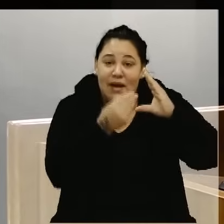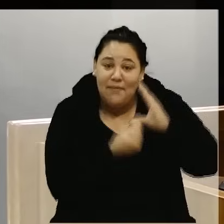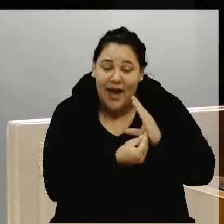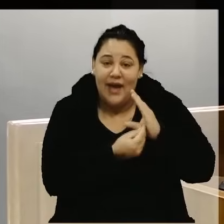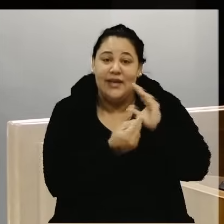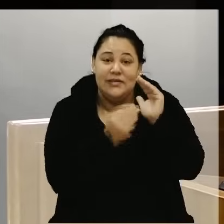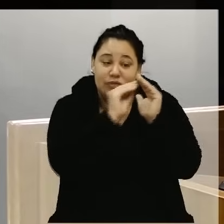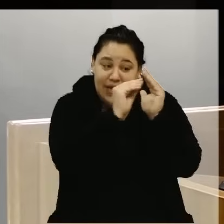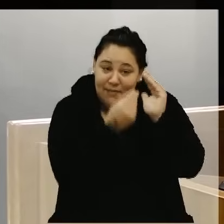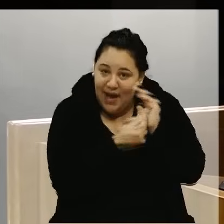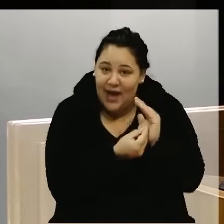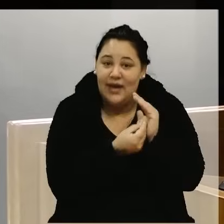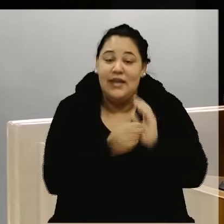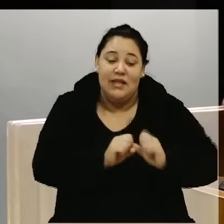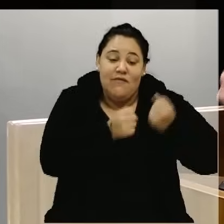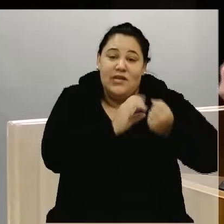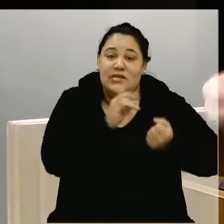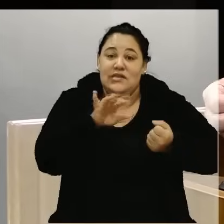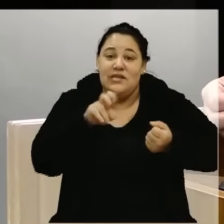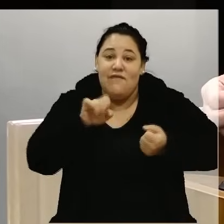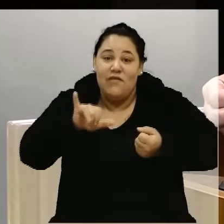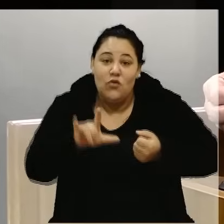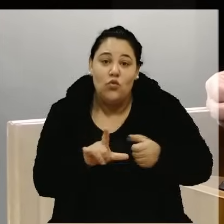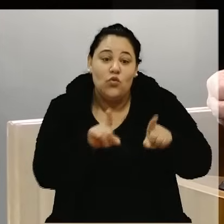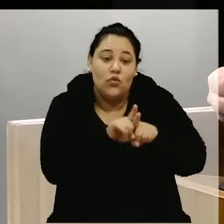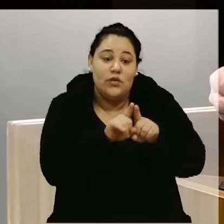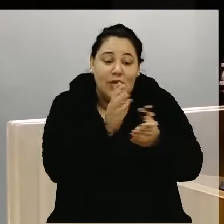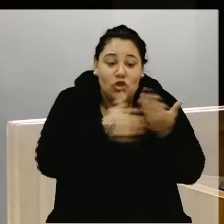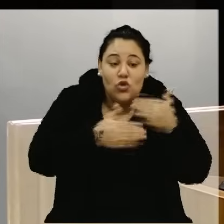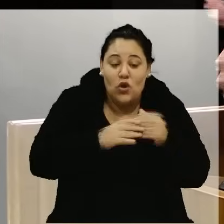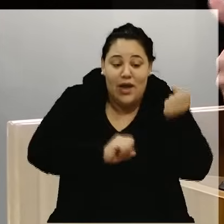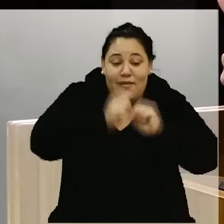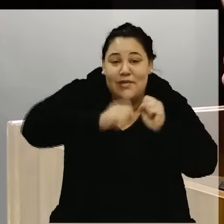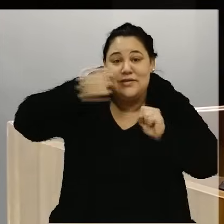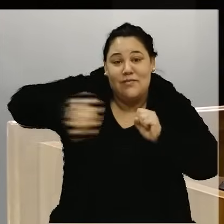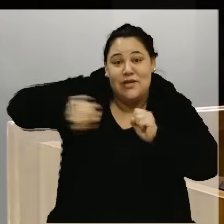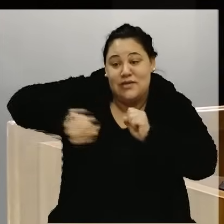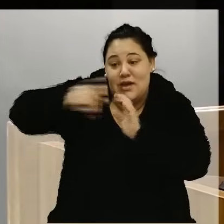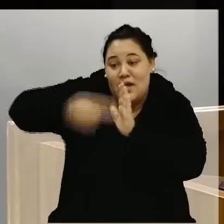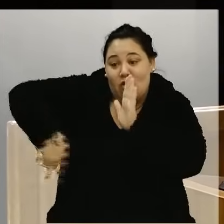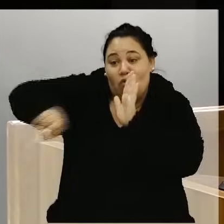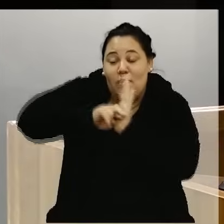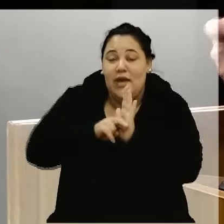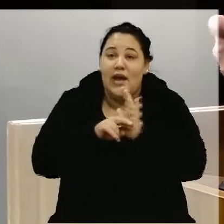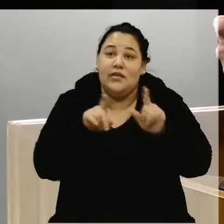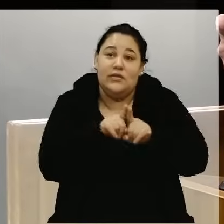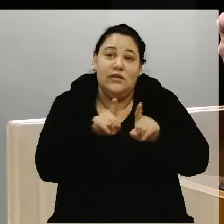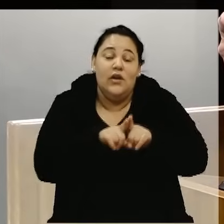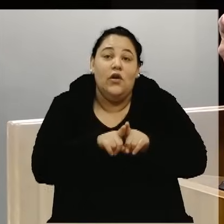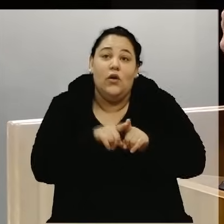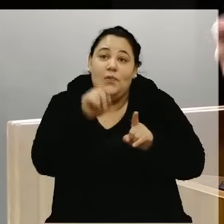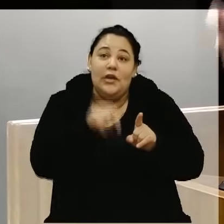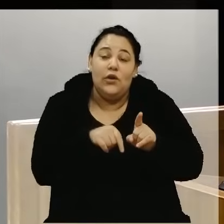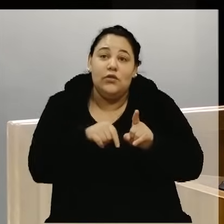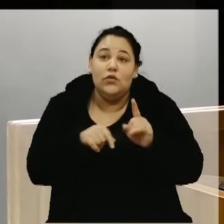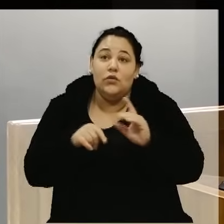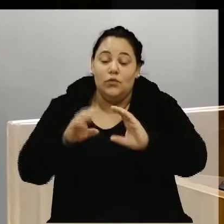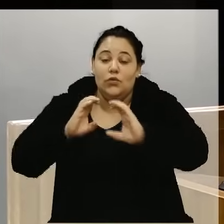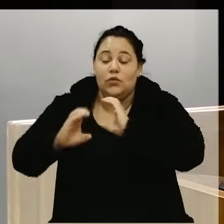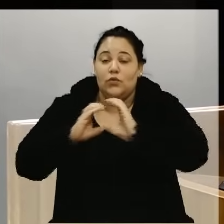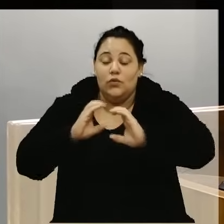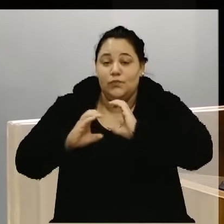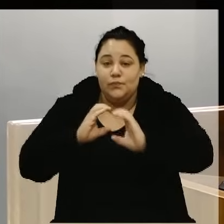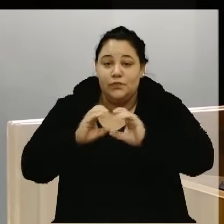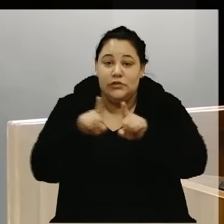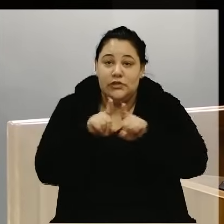órgãos que devem se envolver com essa obra de reconstrução, que afeta transporte, afeta telecomunicações, porque em cima da